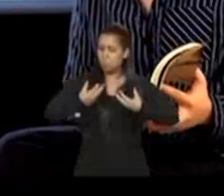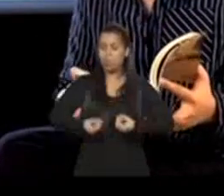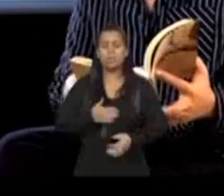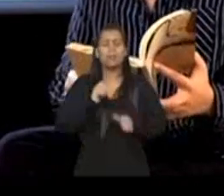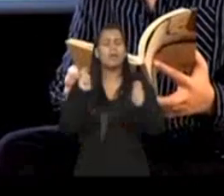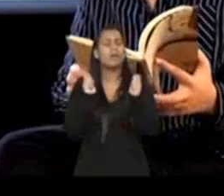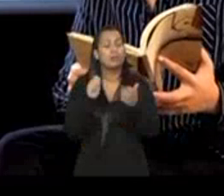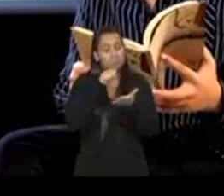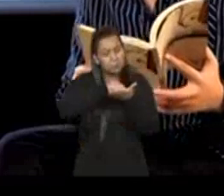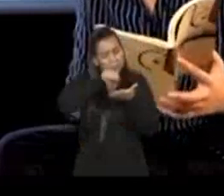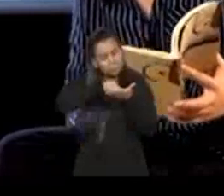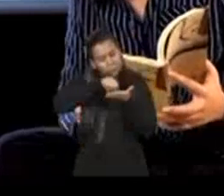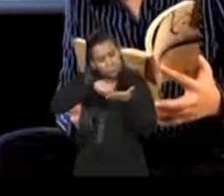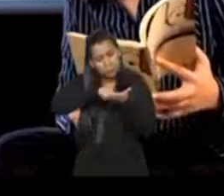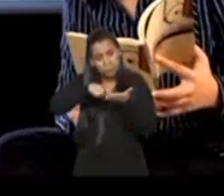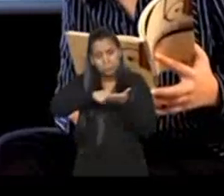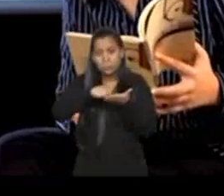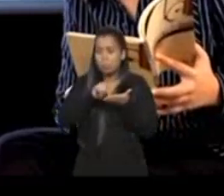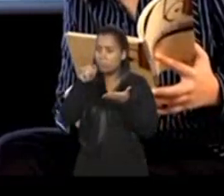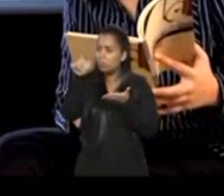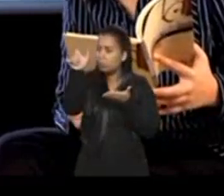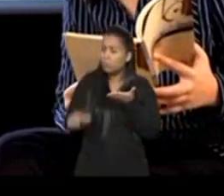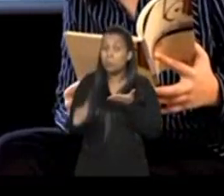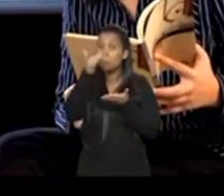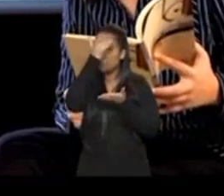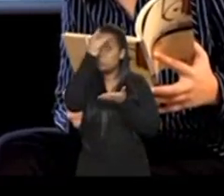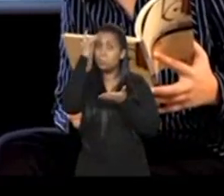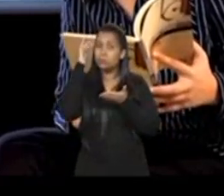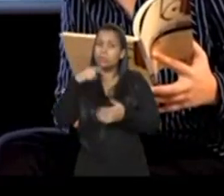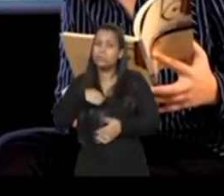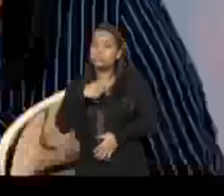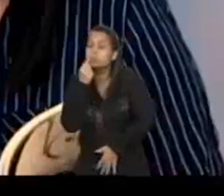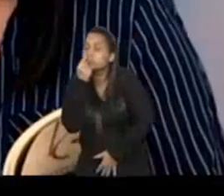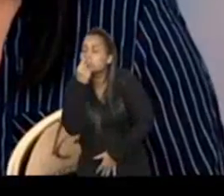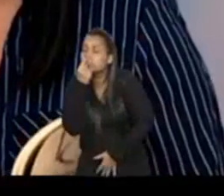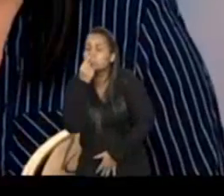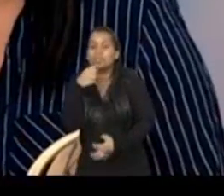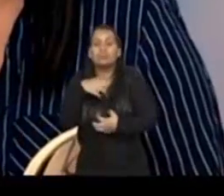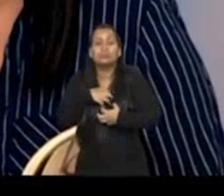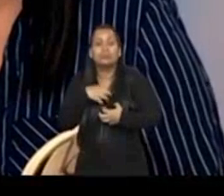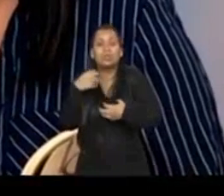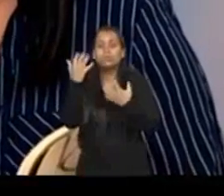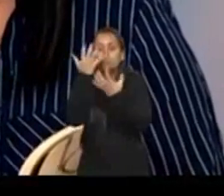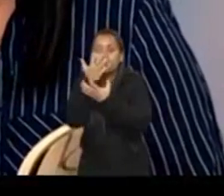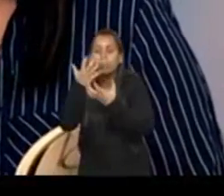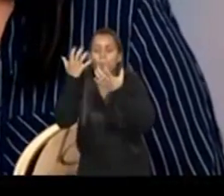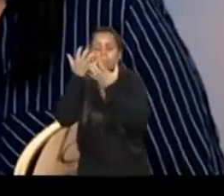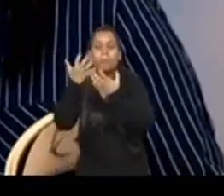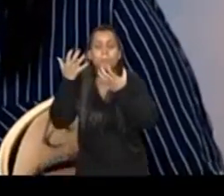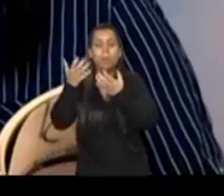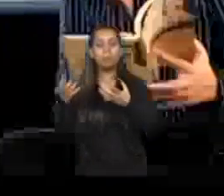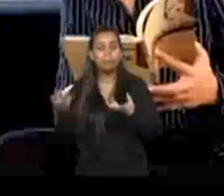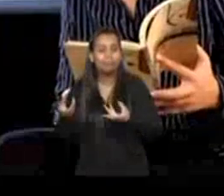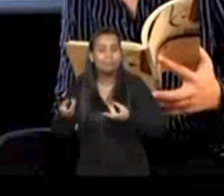Poeta precoce, gostava de escrever como se se dirigisse a uma pessoa íntima, de um modo provocante e